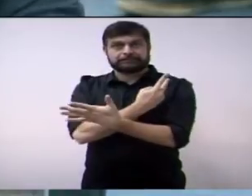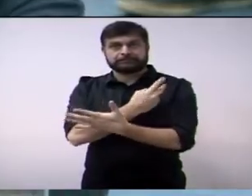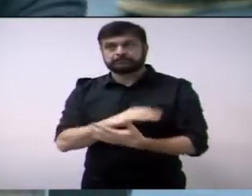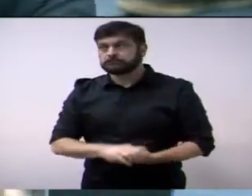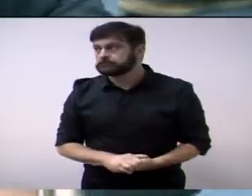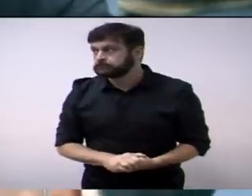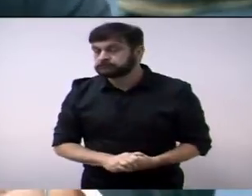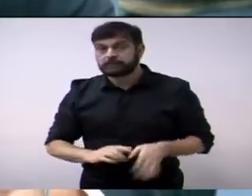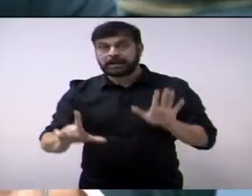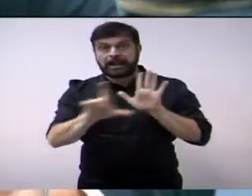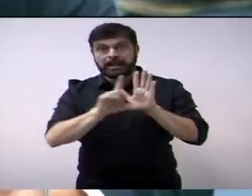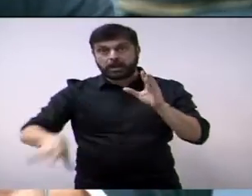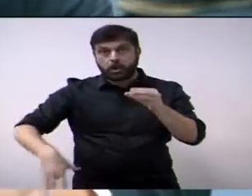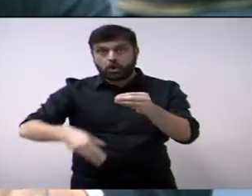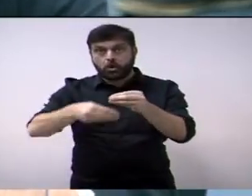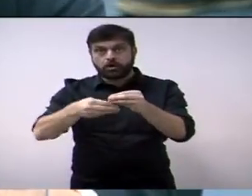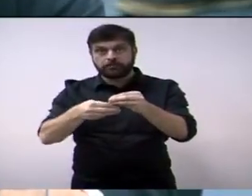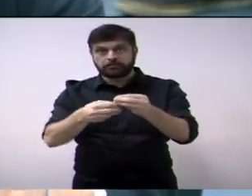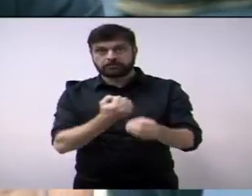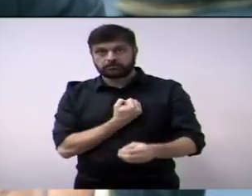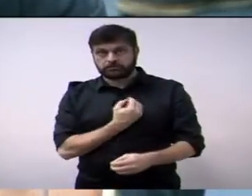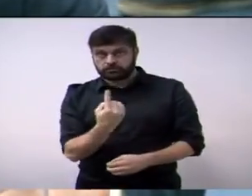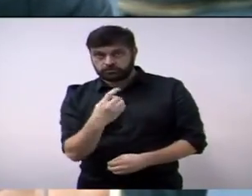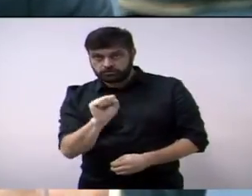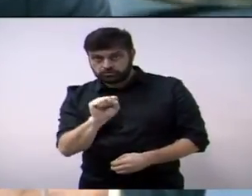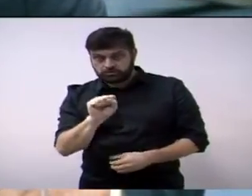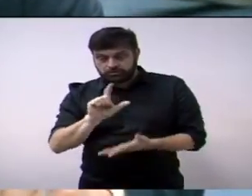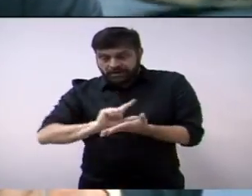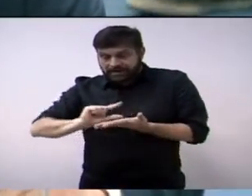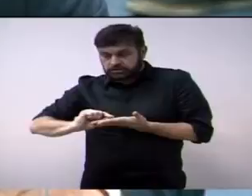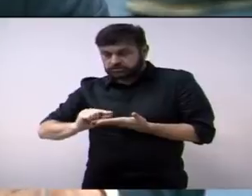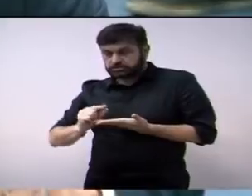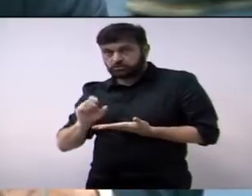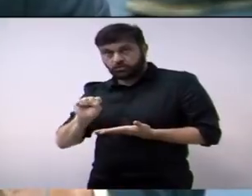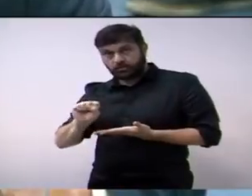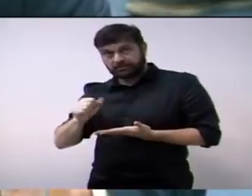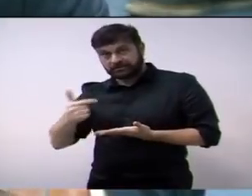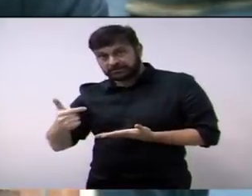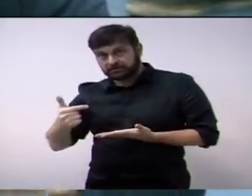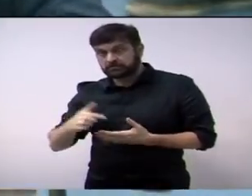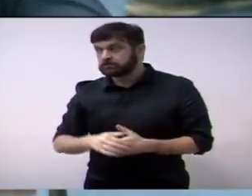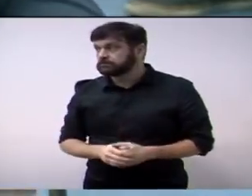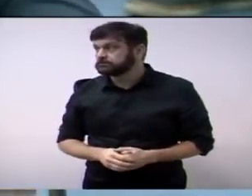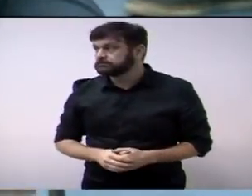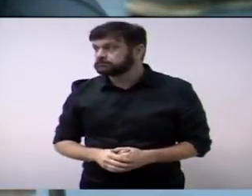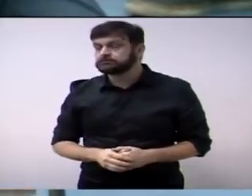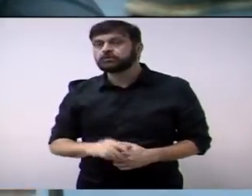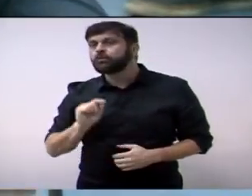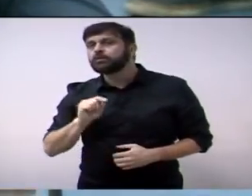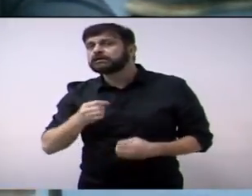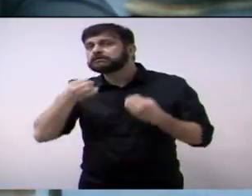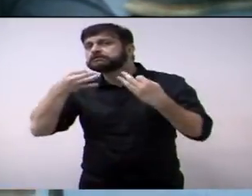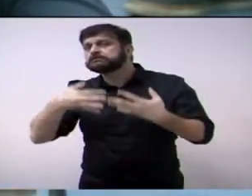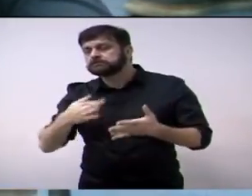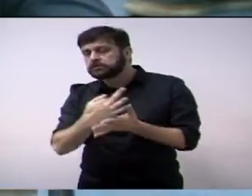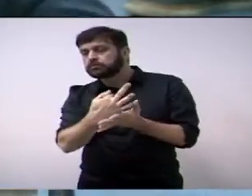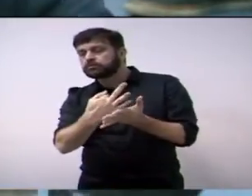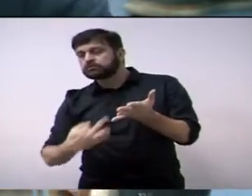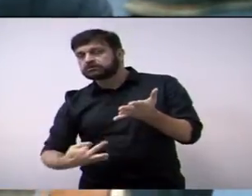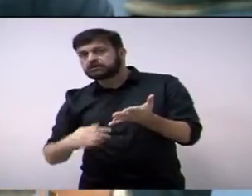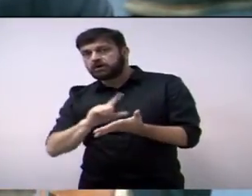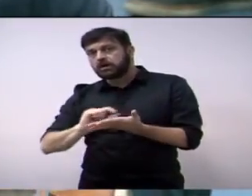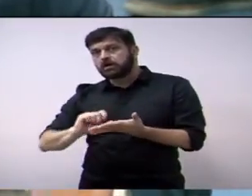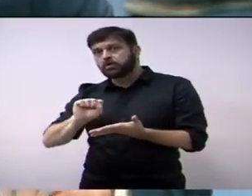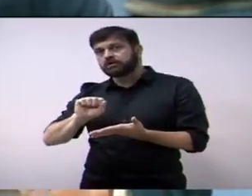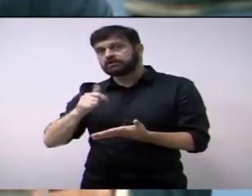da Lei Complementar 18, artigo 82, o que fala no artigo 82? Sobre